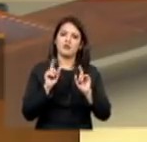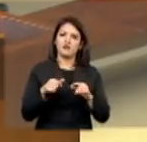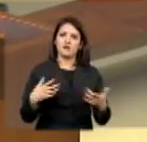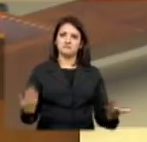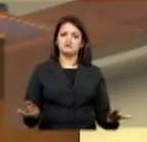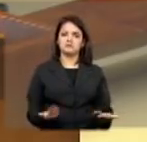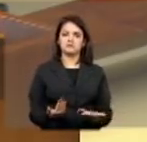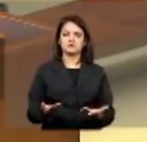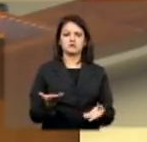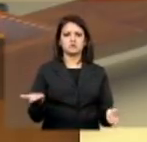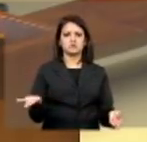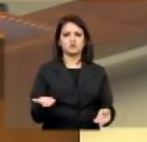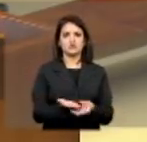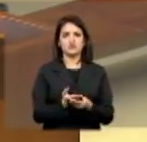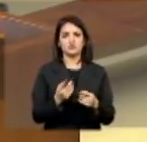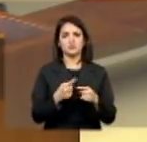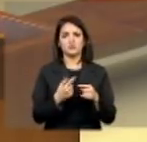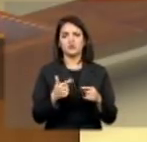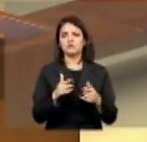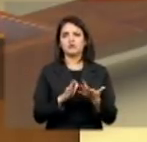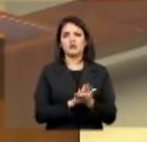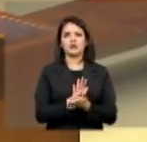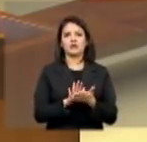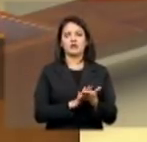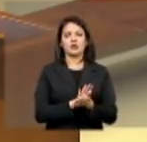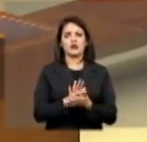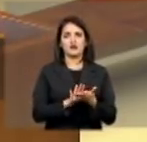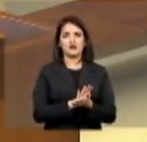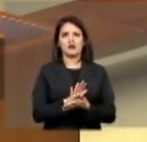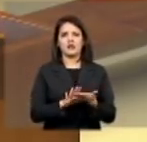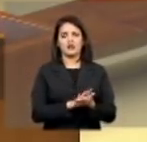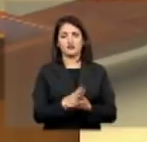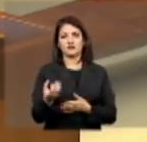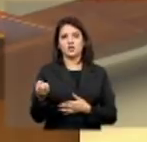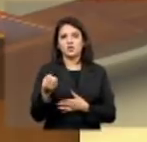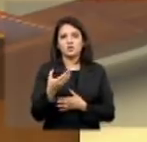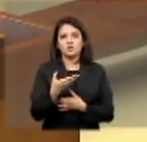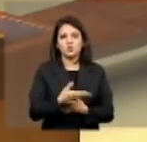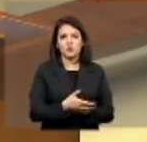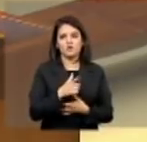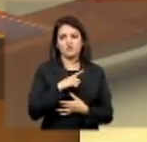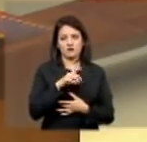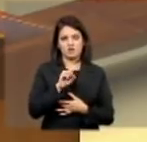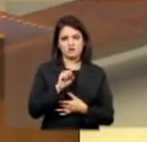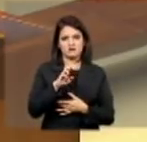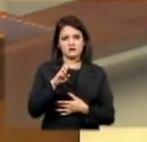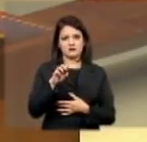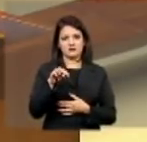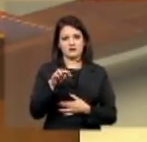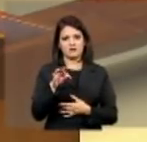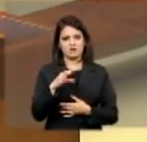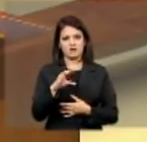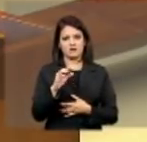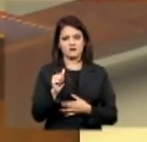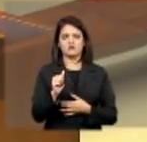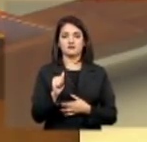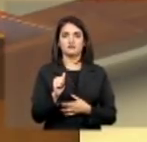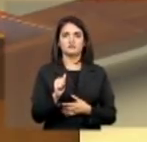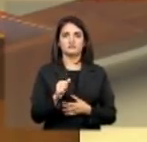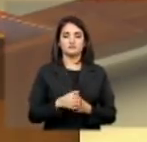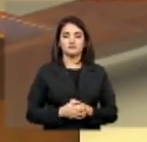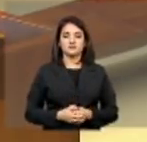fato não há qualquer inovação naquela questão trazida na sentença é até um pouco mais sucinta do que o